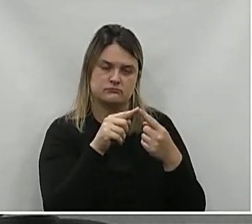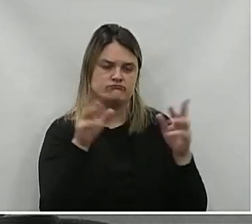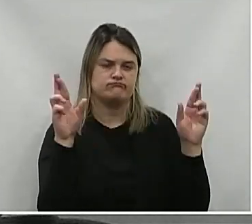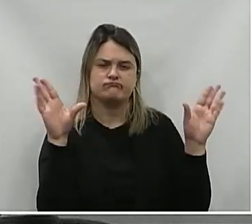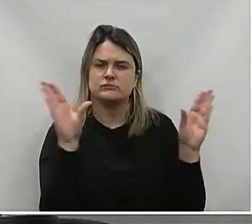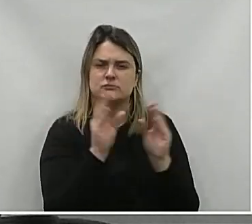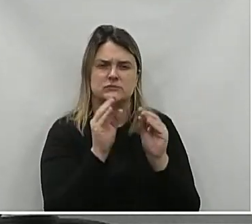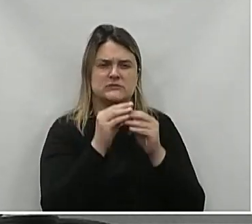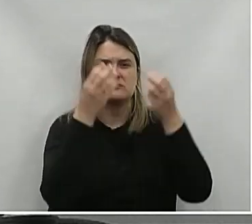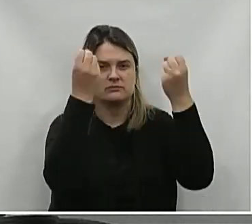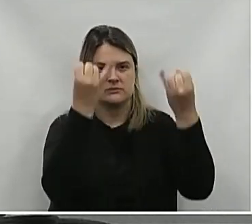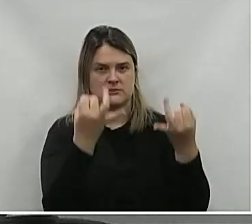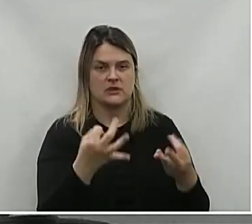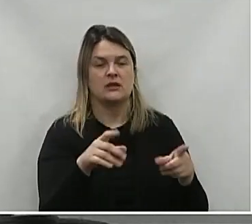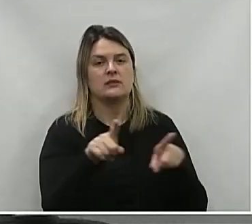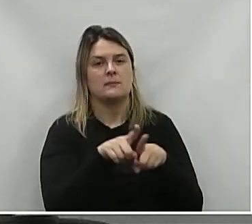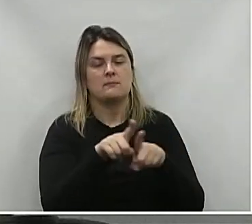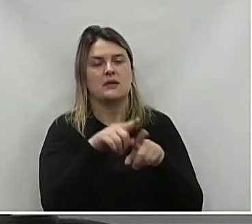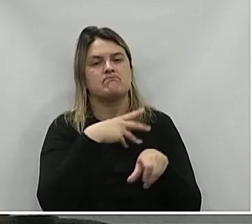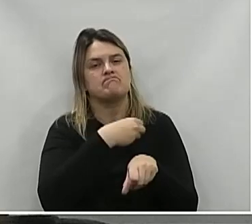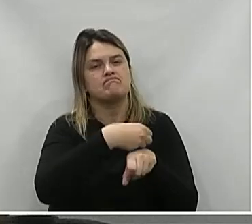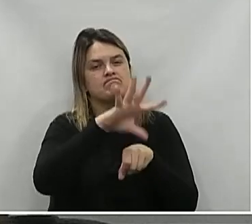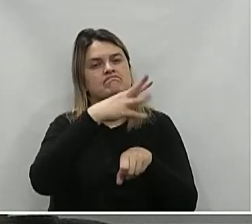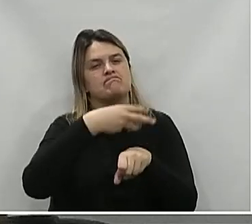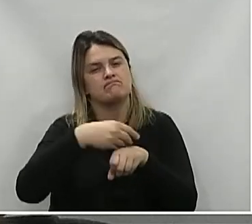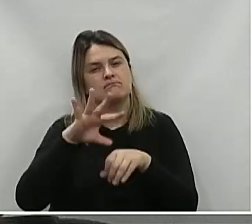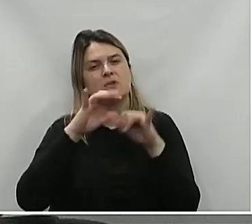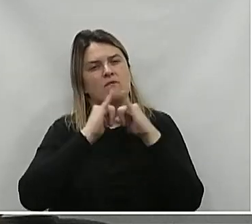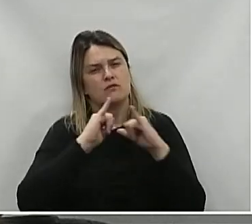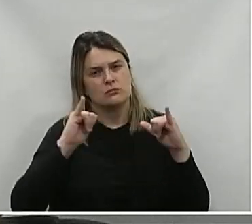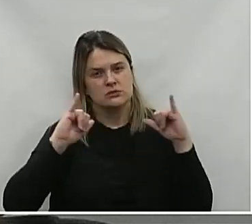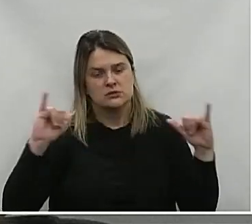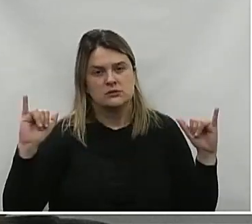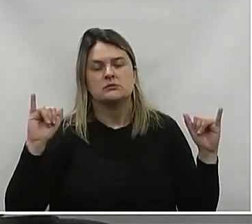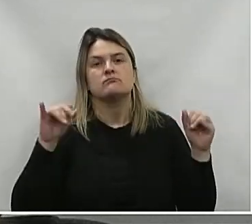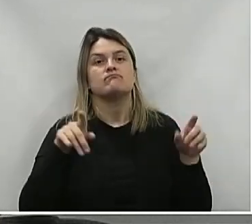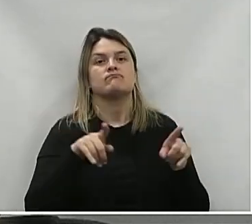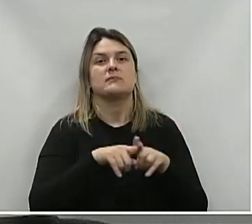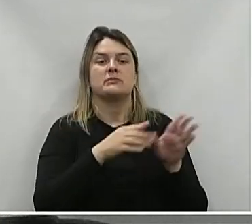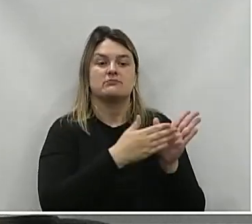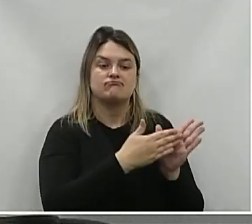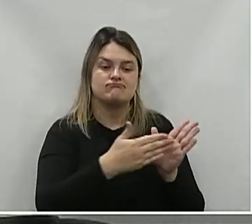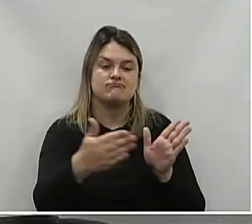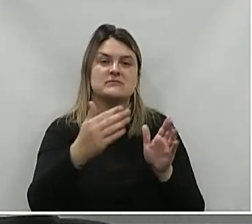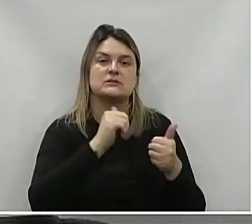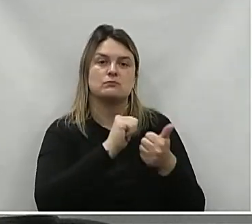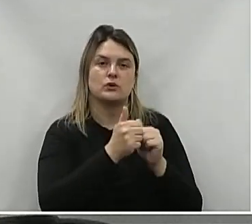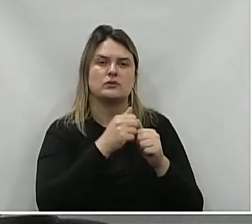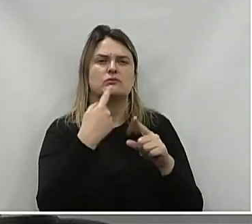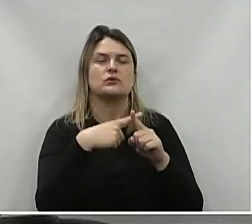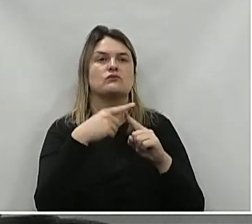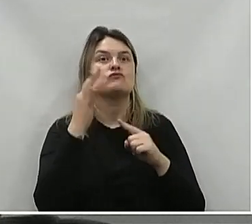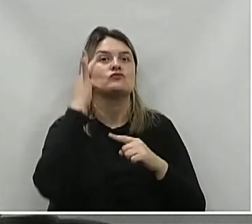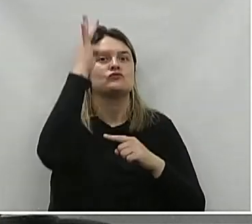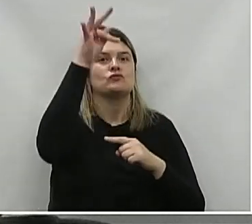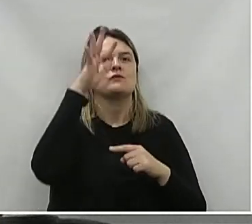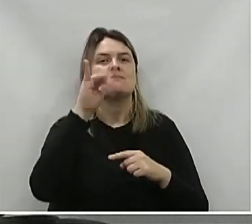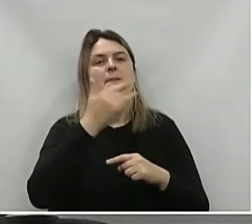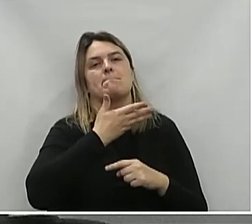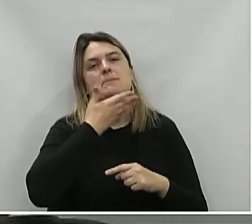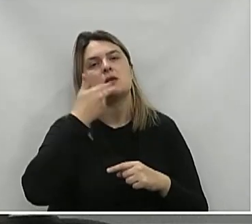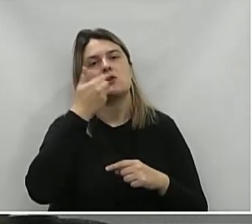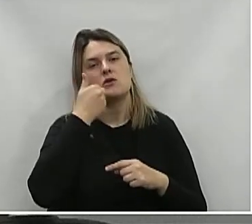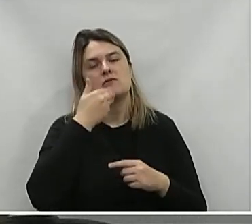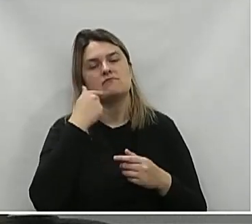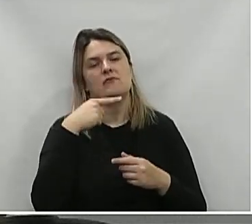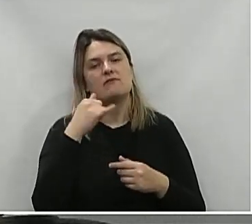rápida estada aqui é também trazer esse momento esportivo até como um alento, né, para nós, principalmente,